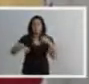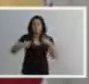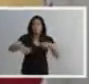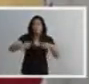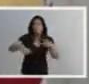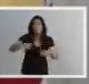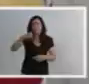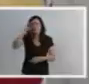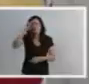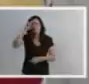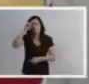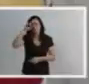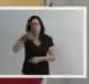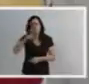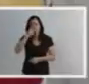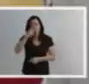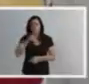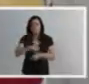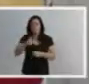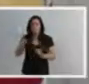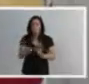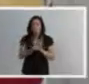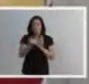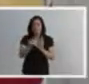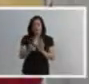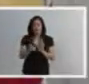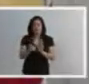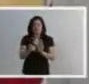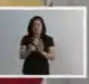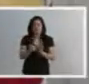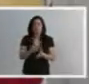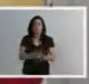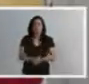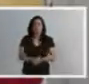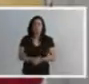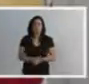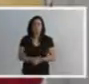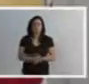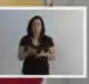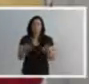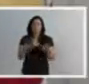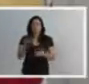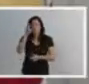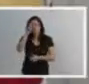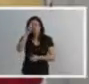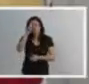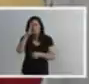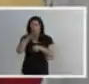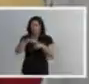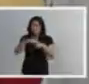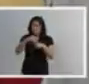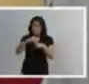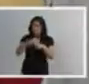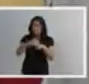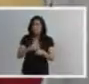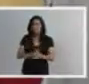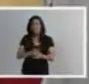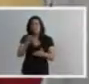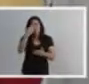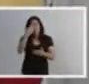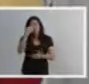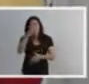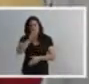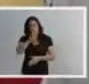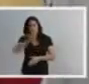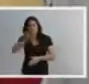aqui certamente são momentos marcantes dos quais nós queremos sempre nos lembrar com muito carinho e agradecer